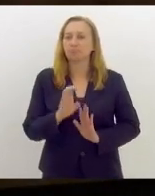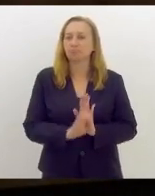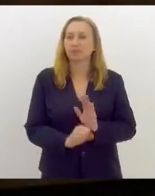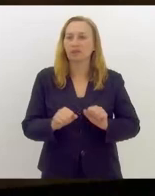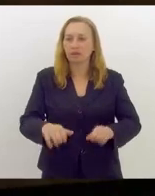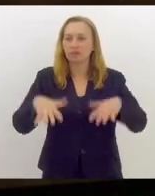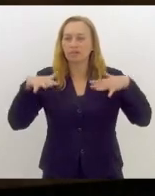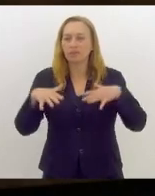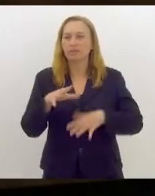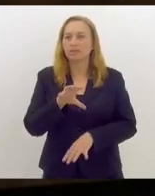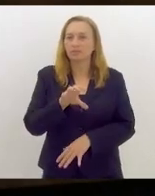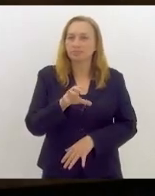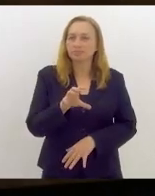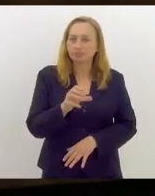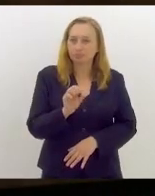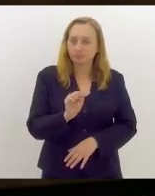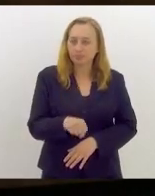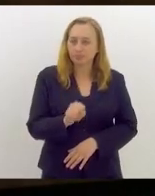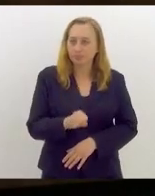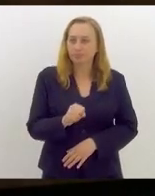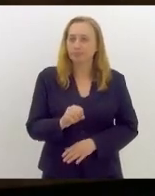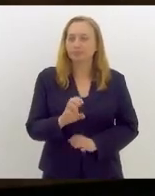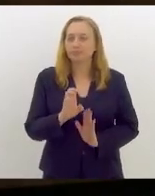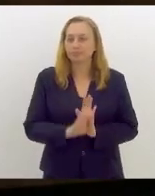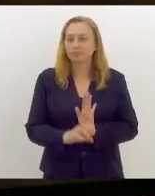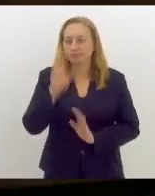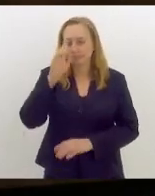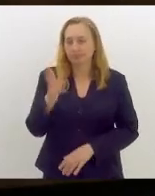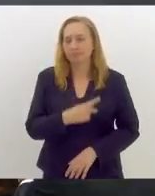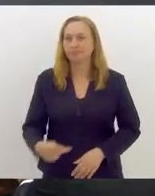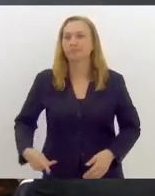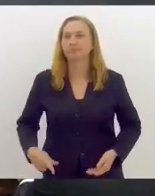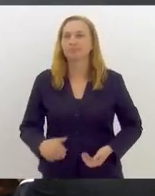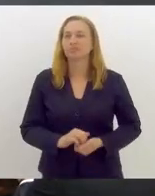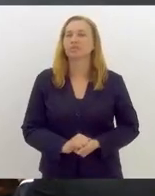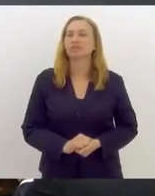plenário favorável a emenda senhora presidente